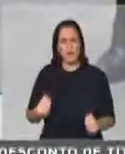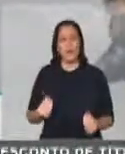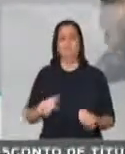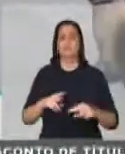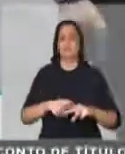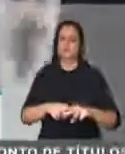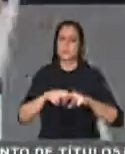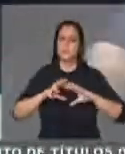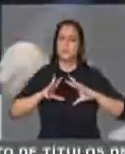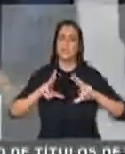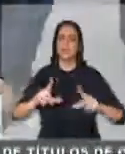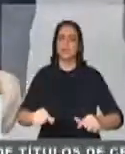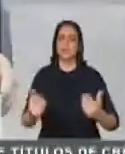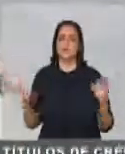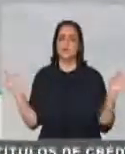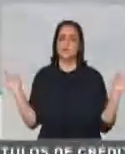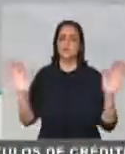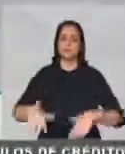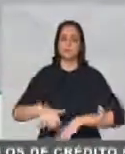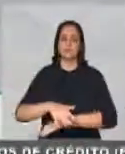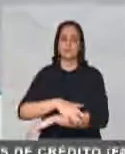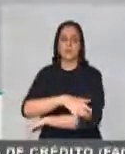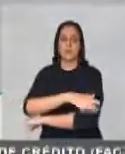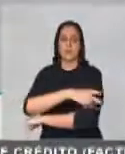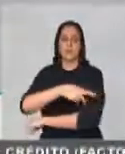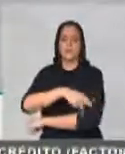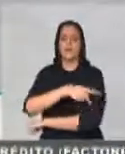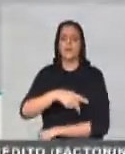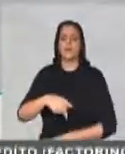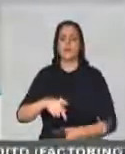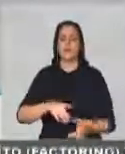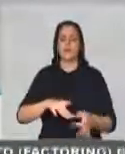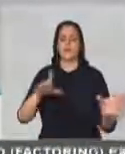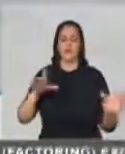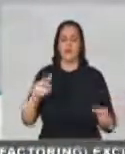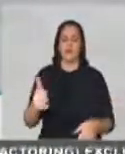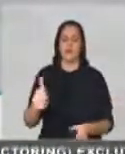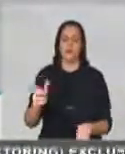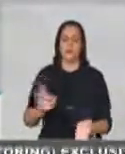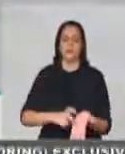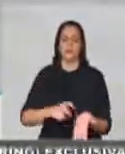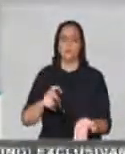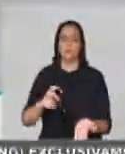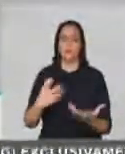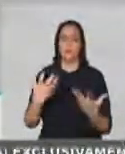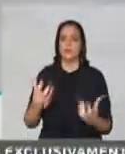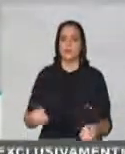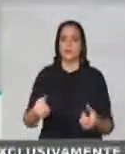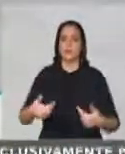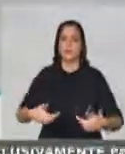servidores compareçam à Praça da Liberdade amanhã, às 14 horas, para esse grande ato em favor